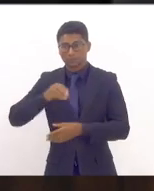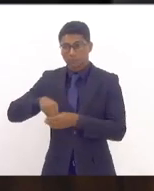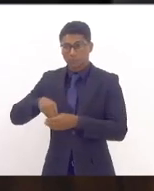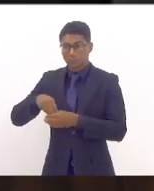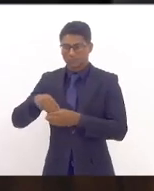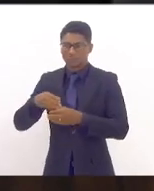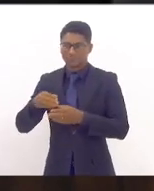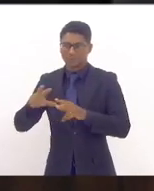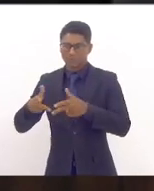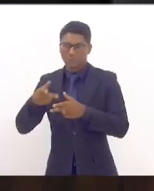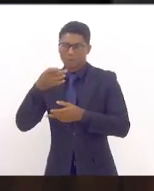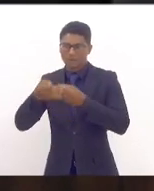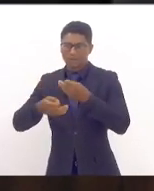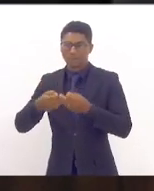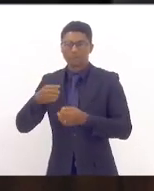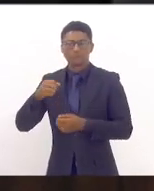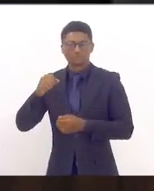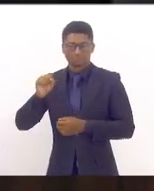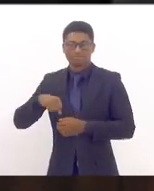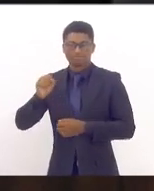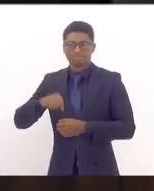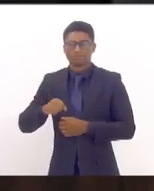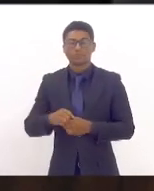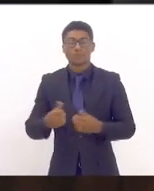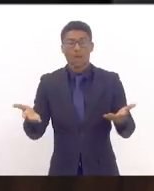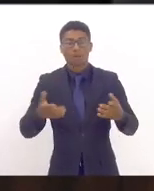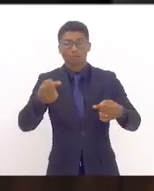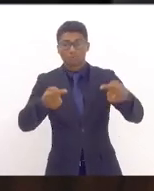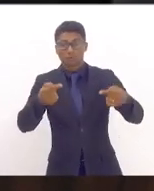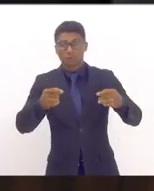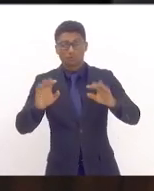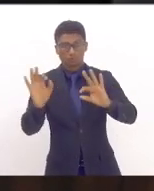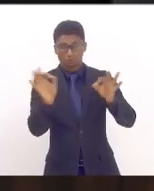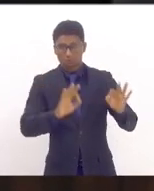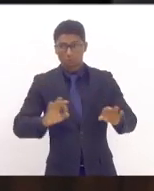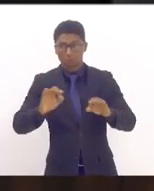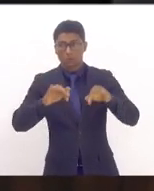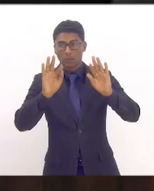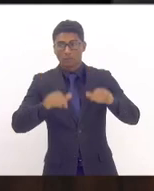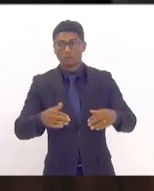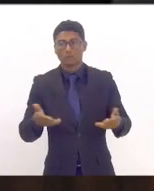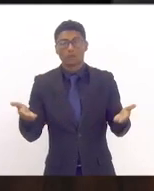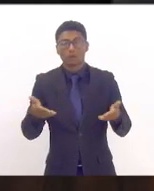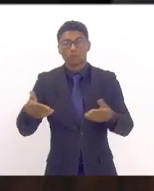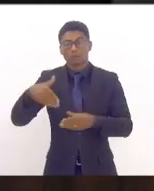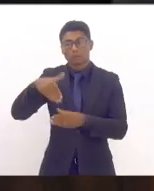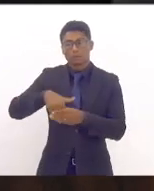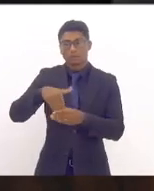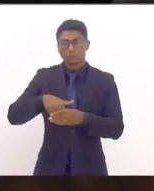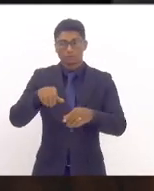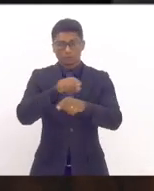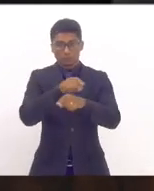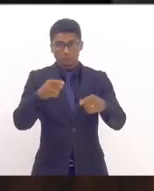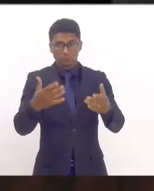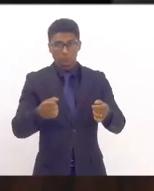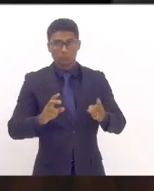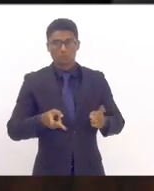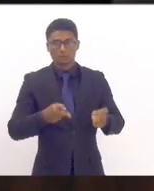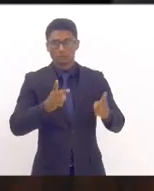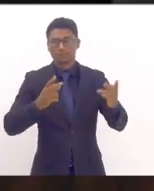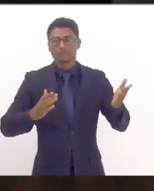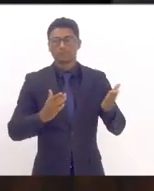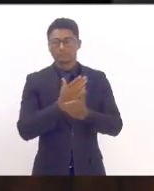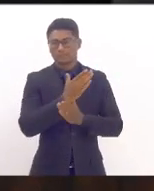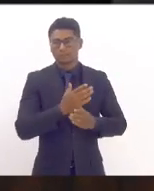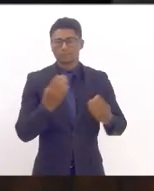de Sena favorável relatou Deputado Thiago Pampulha em discussão encerrada discussão em votação senhores que aprovam permaneça Como estão